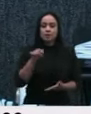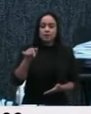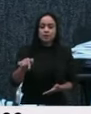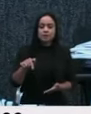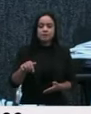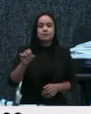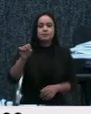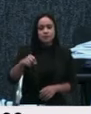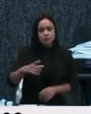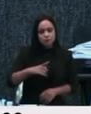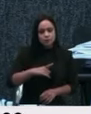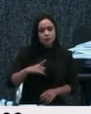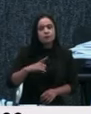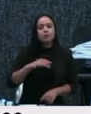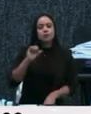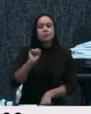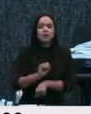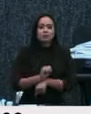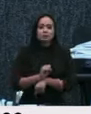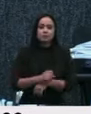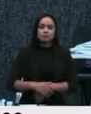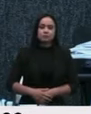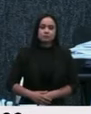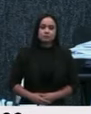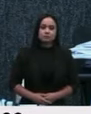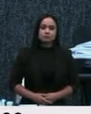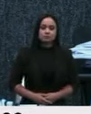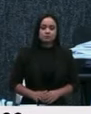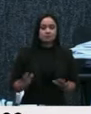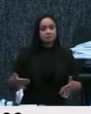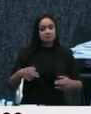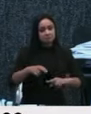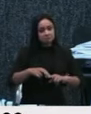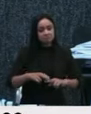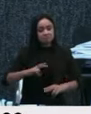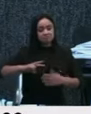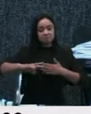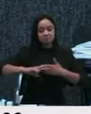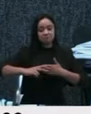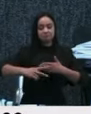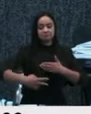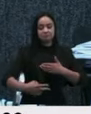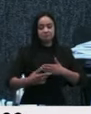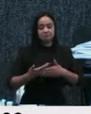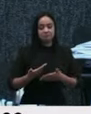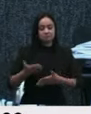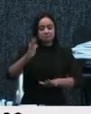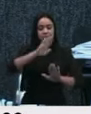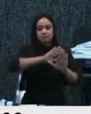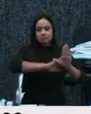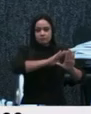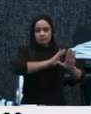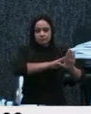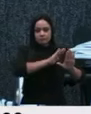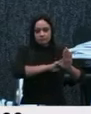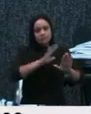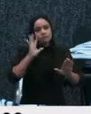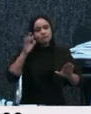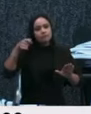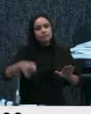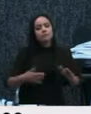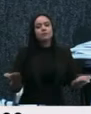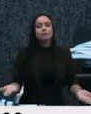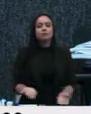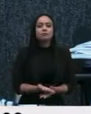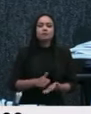sim que deveriam estar suspensos portanto foi uma consequência indireta de uma decisão num processo